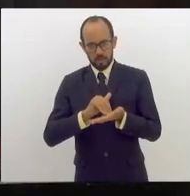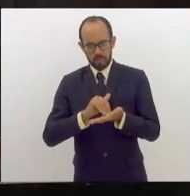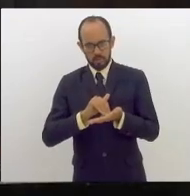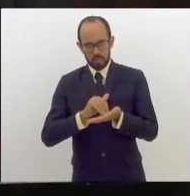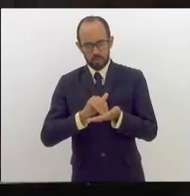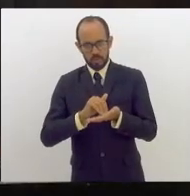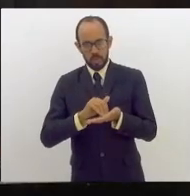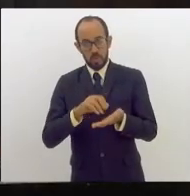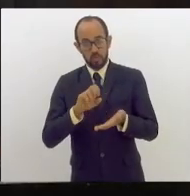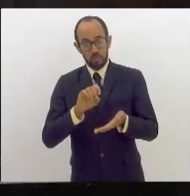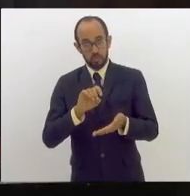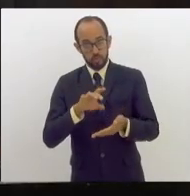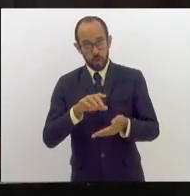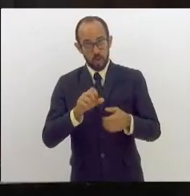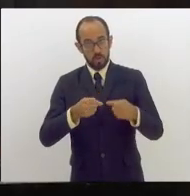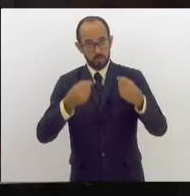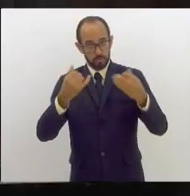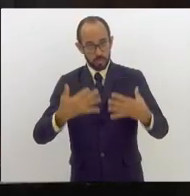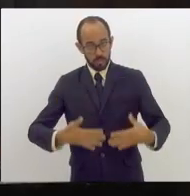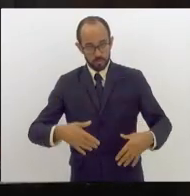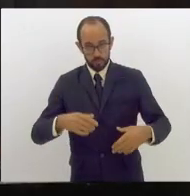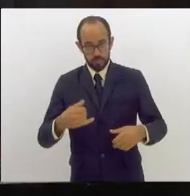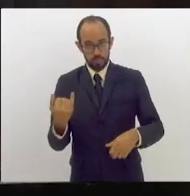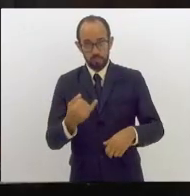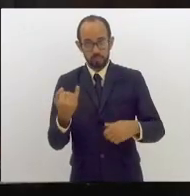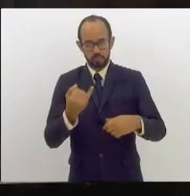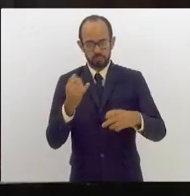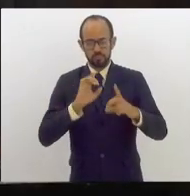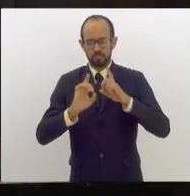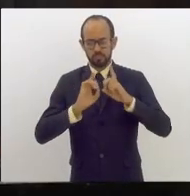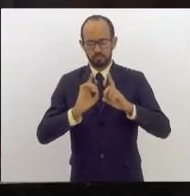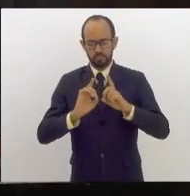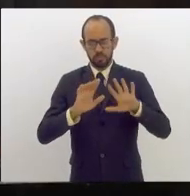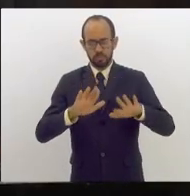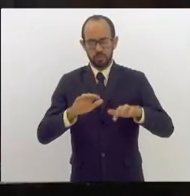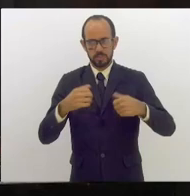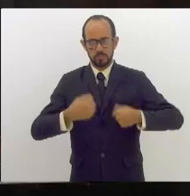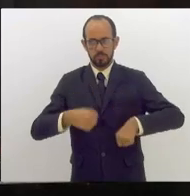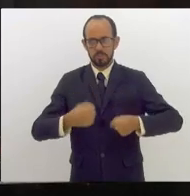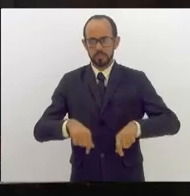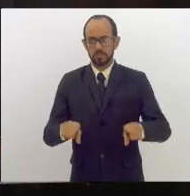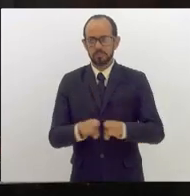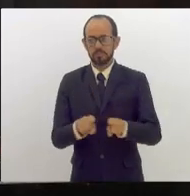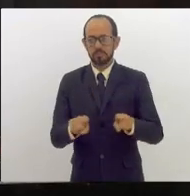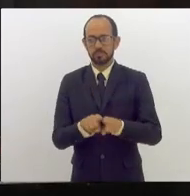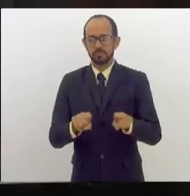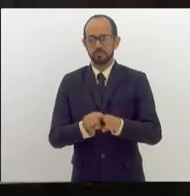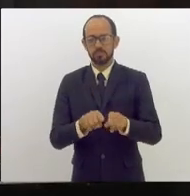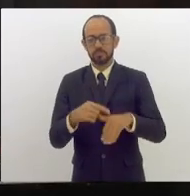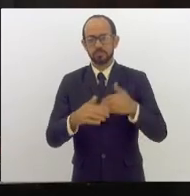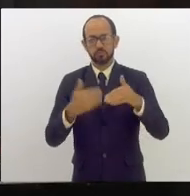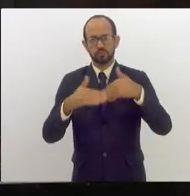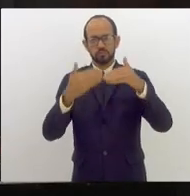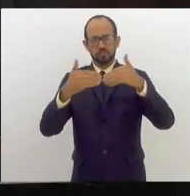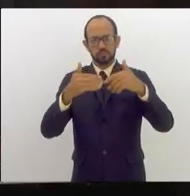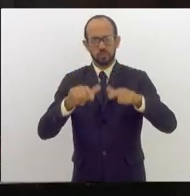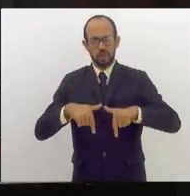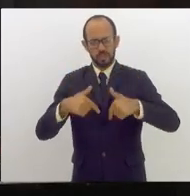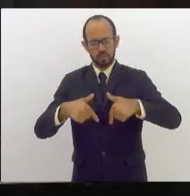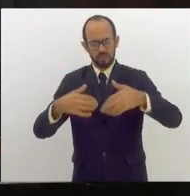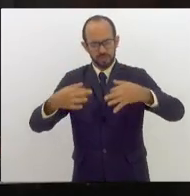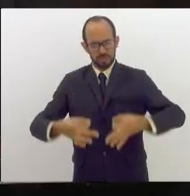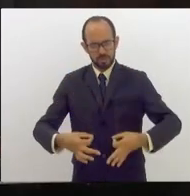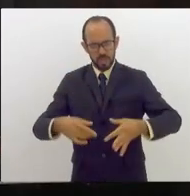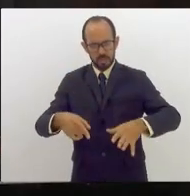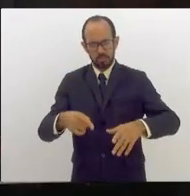destacando que o diálogo é muito importante e dispensavel mesmo mas ele precisa desembocar em medidas concretas em ações